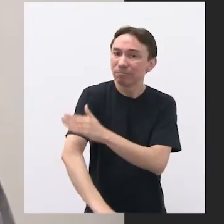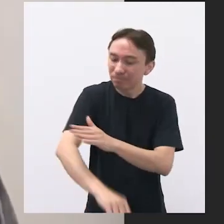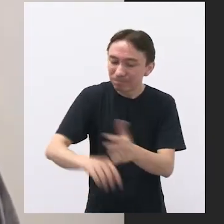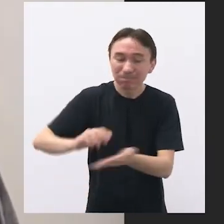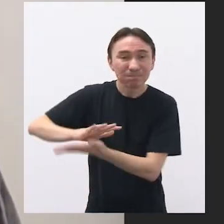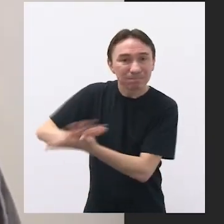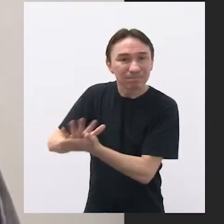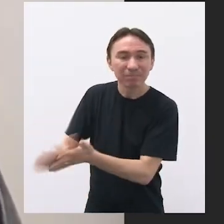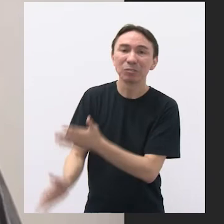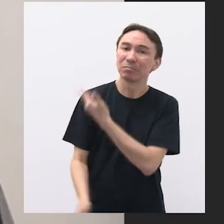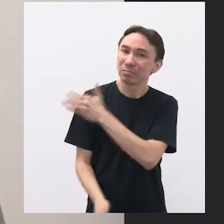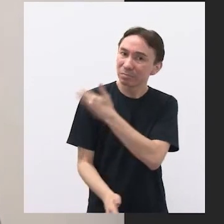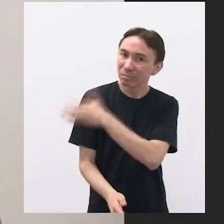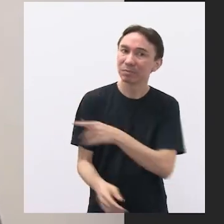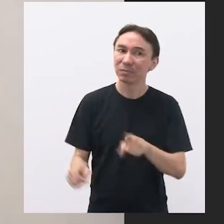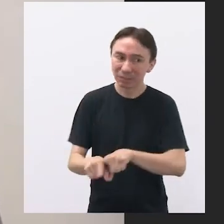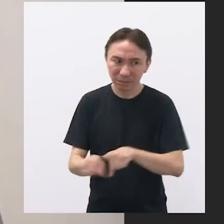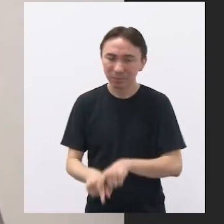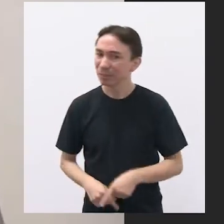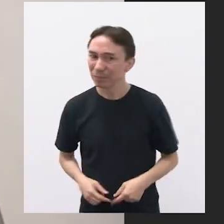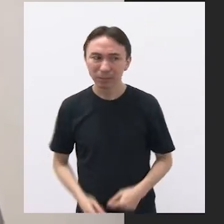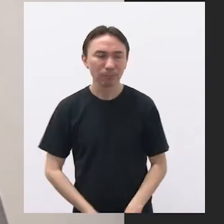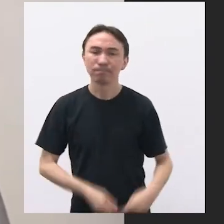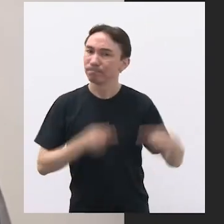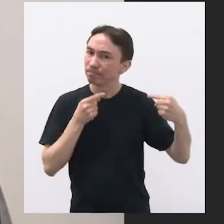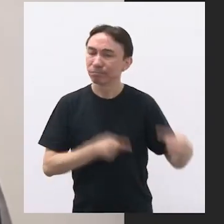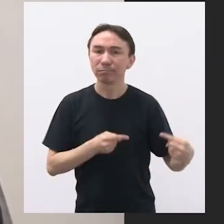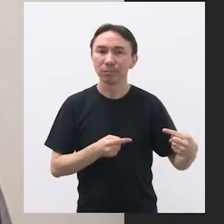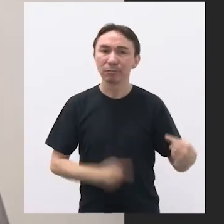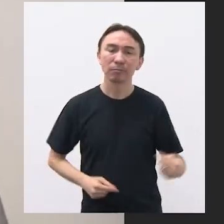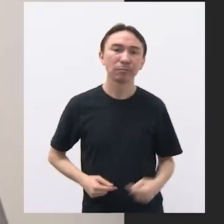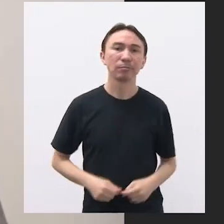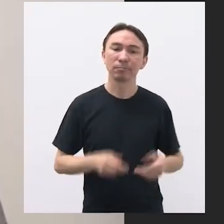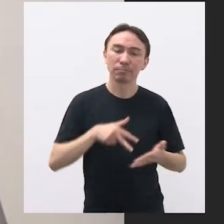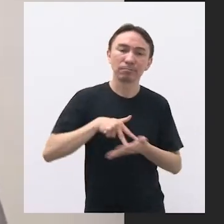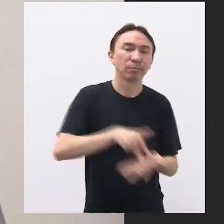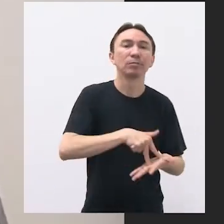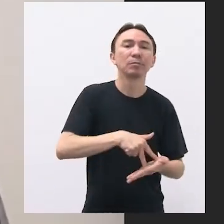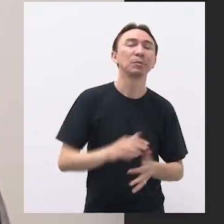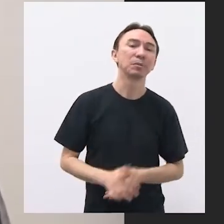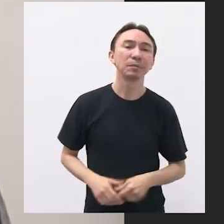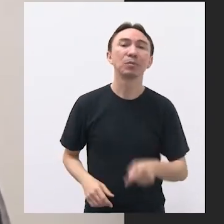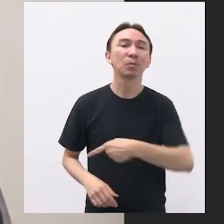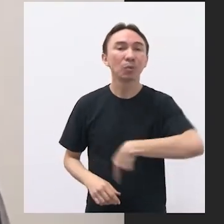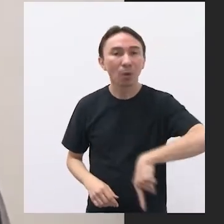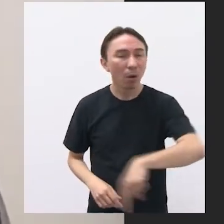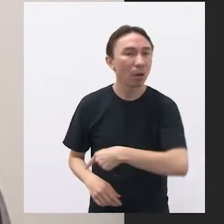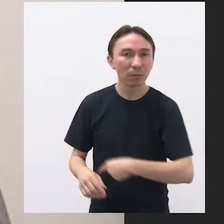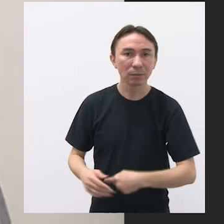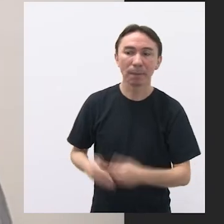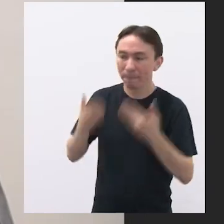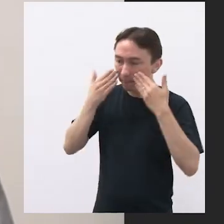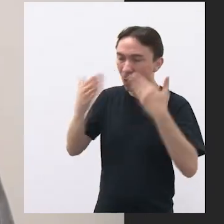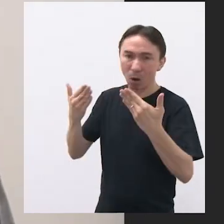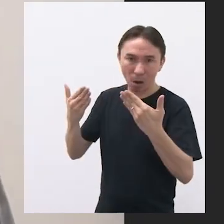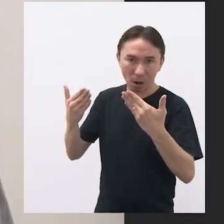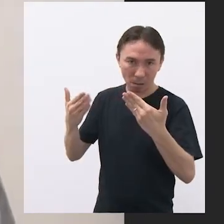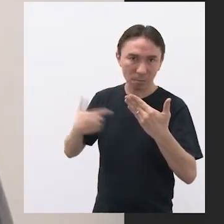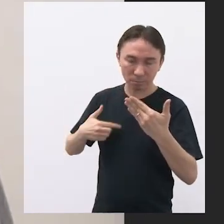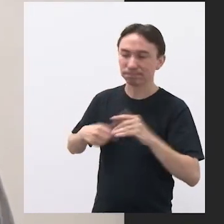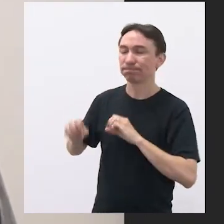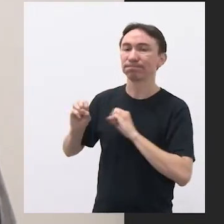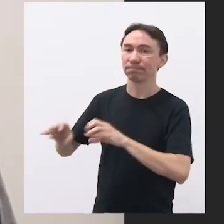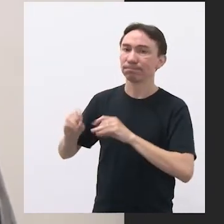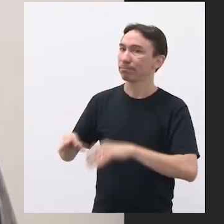a discriminação. E que a nossa prática seja o maior exemplo disso, porque no exemplo a gente ensina muito mais. Obrigado, viu,